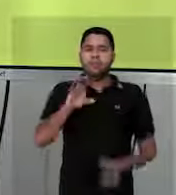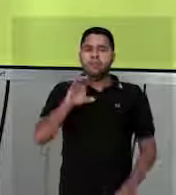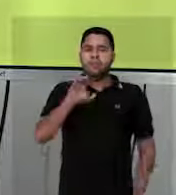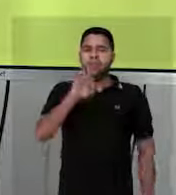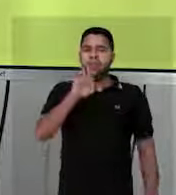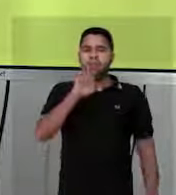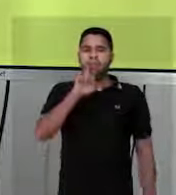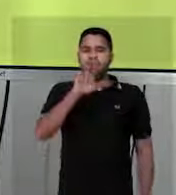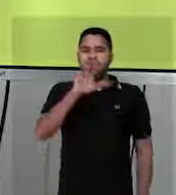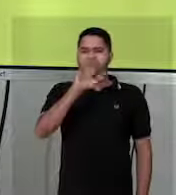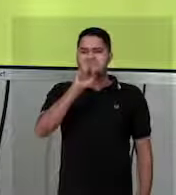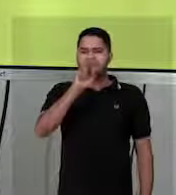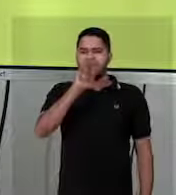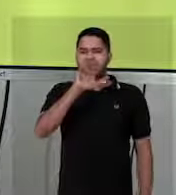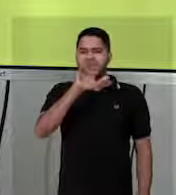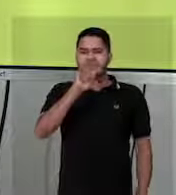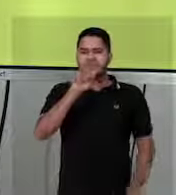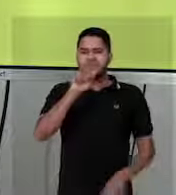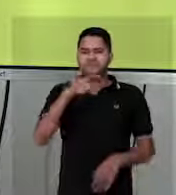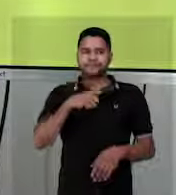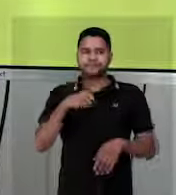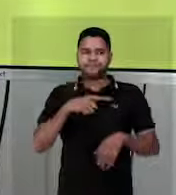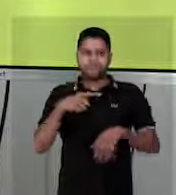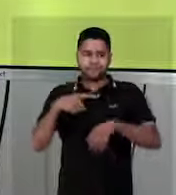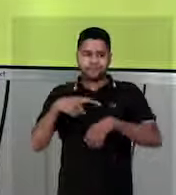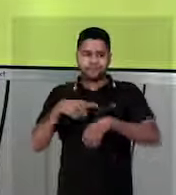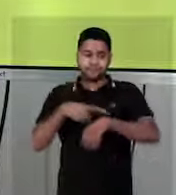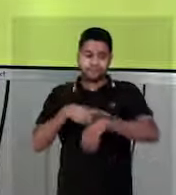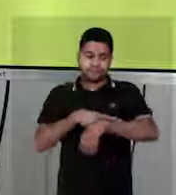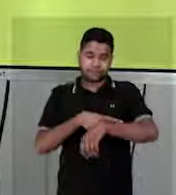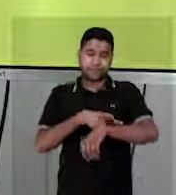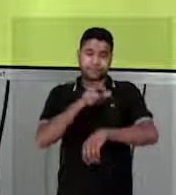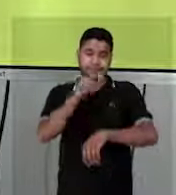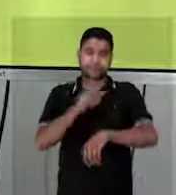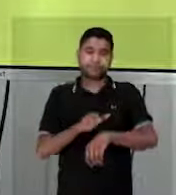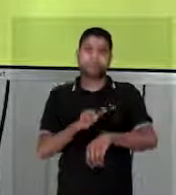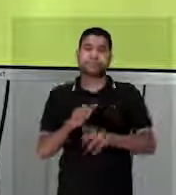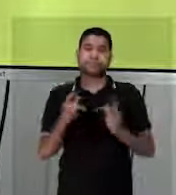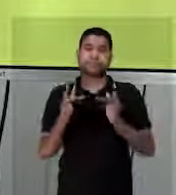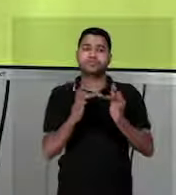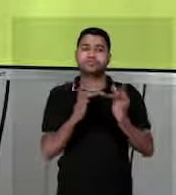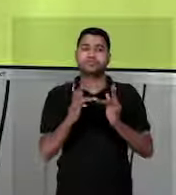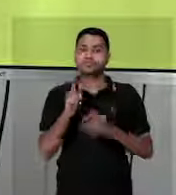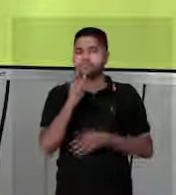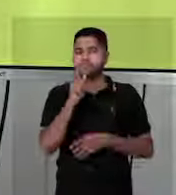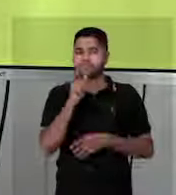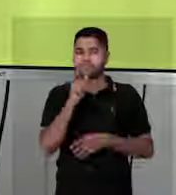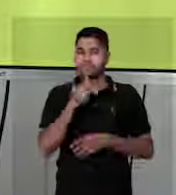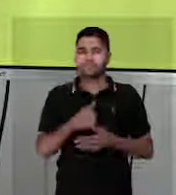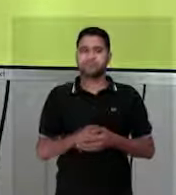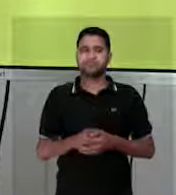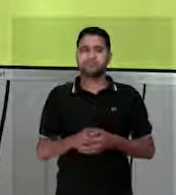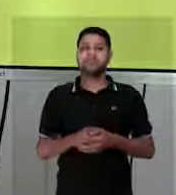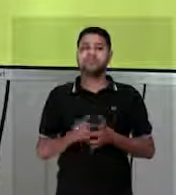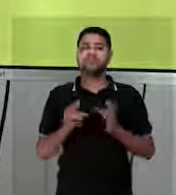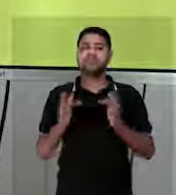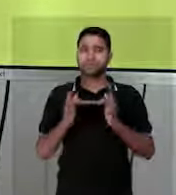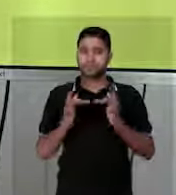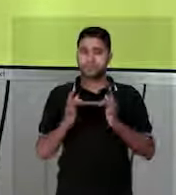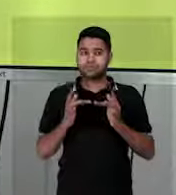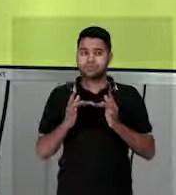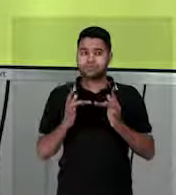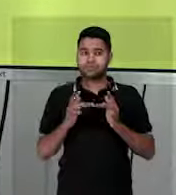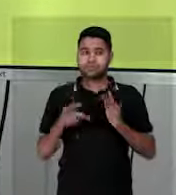é essas cercárias que vão penetrar a pele do homem em contato com a água. Então, quando o homem entra em contato com a